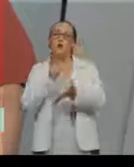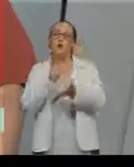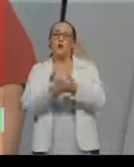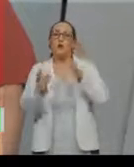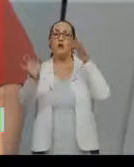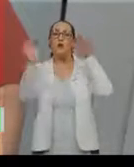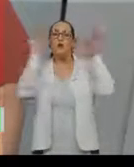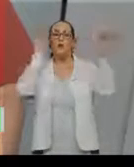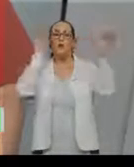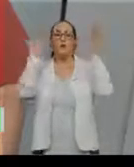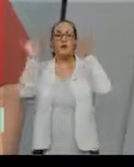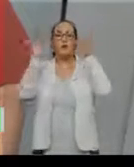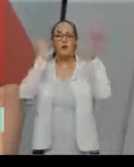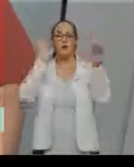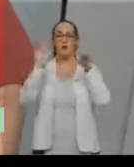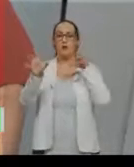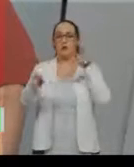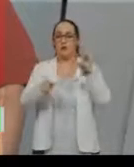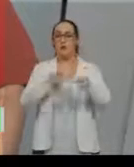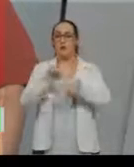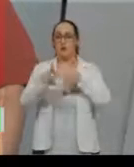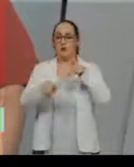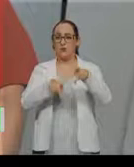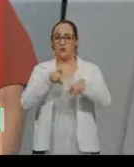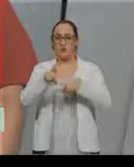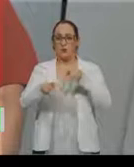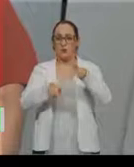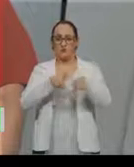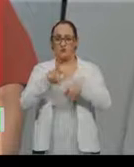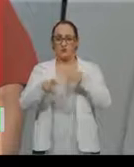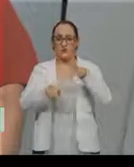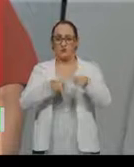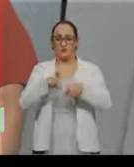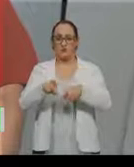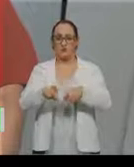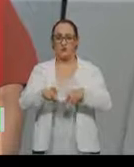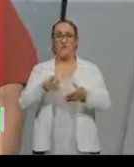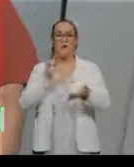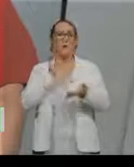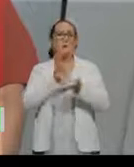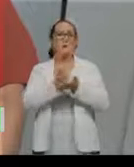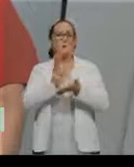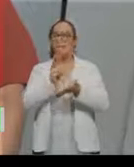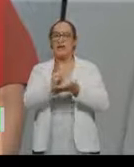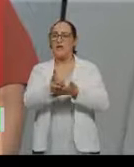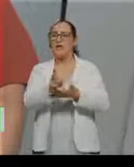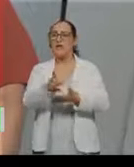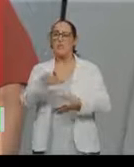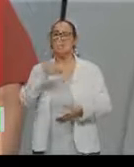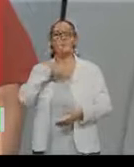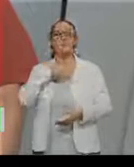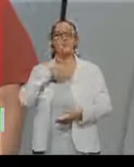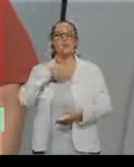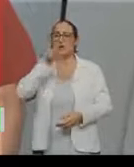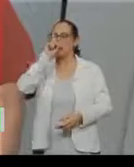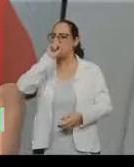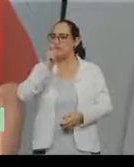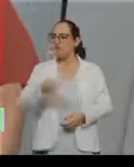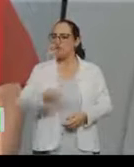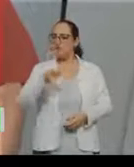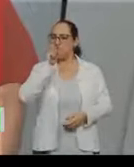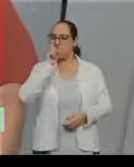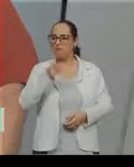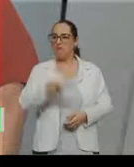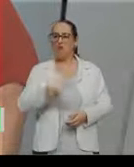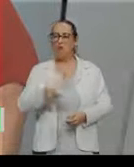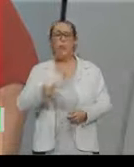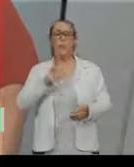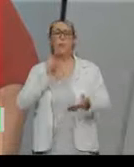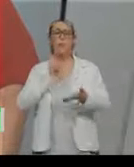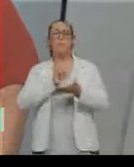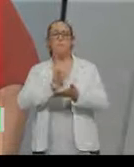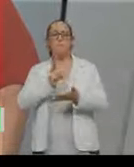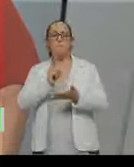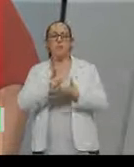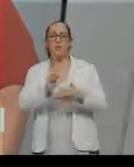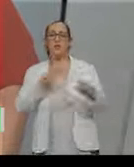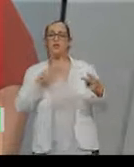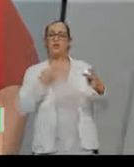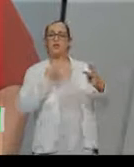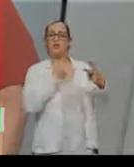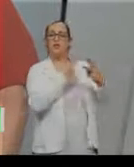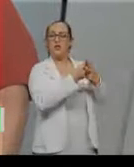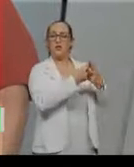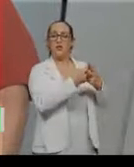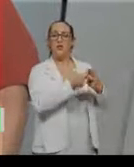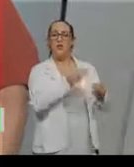imaginário popular, mesmo sendo um ditador, ter cometido prisões arbitrárias, ter mandado uma mulher grávida para morrer no campo